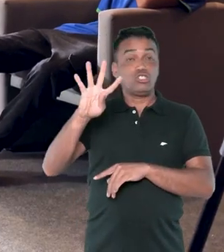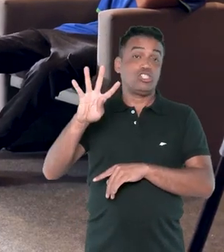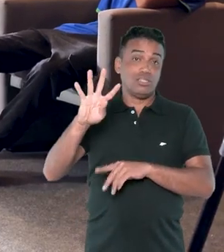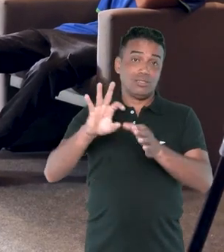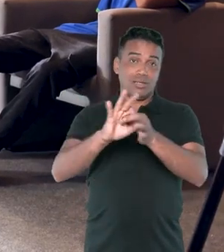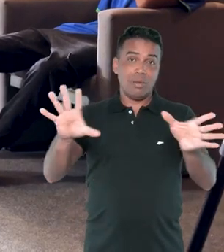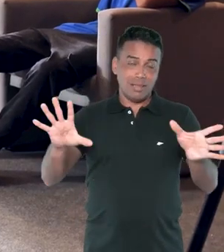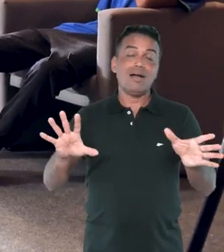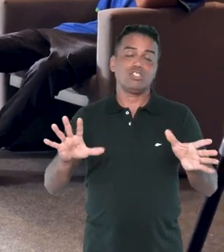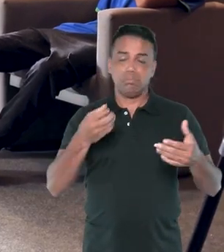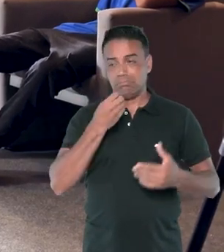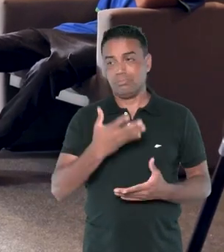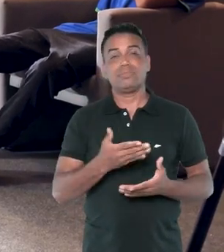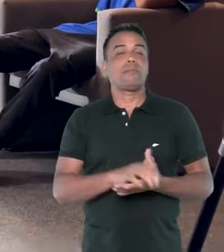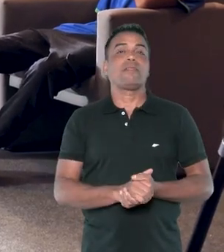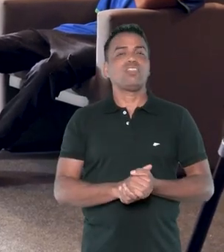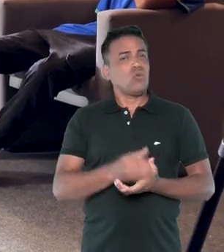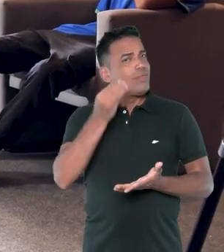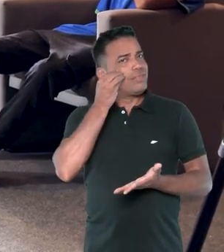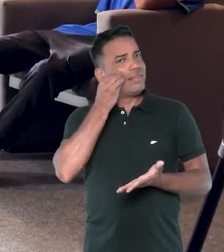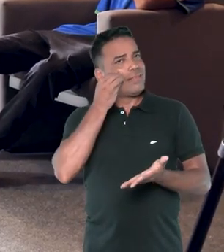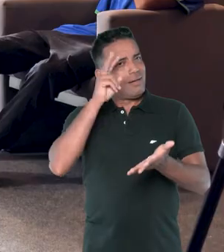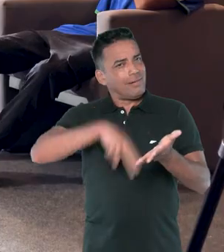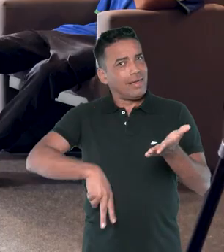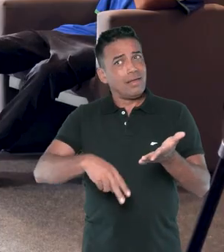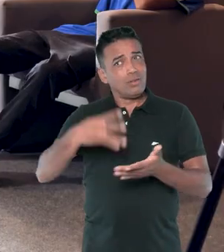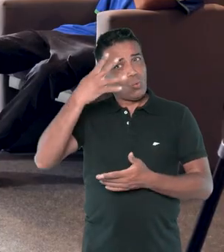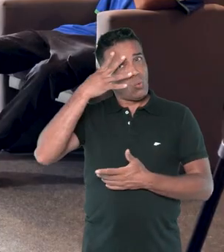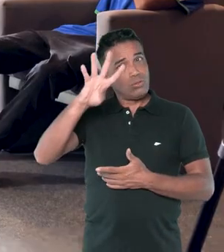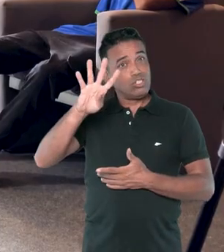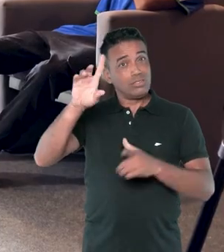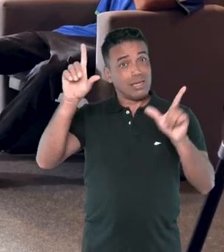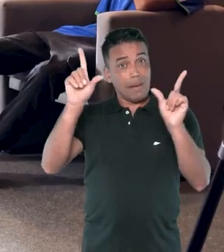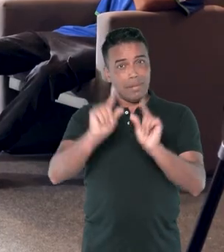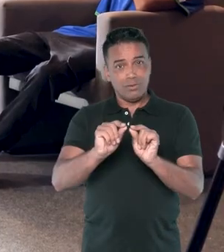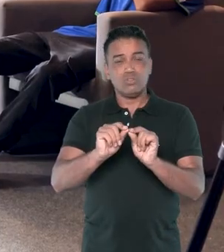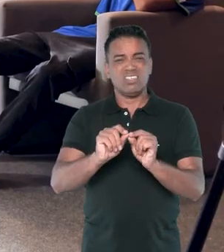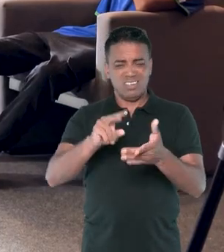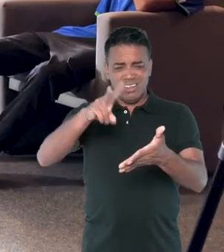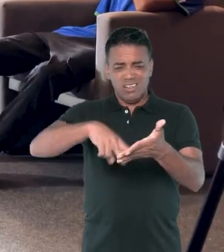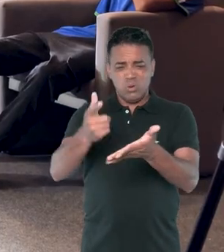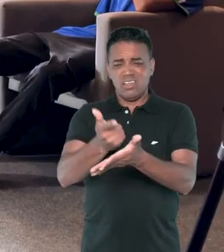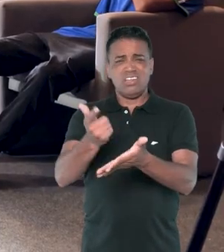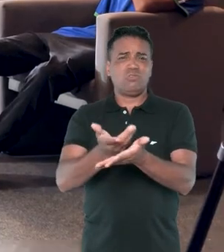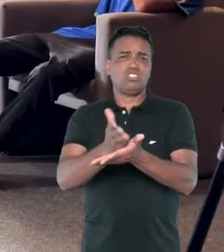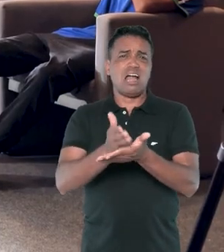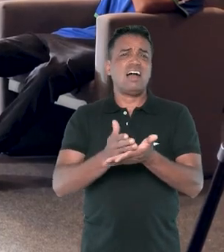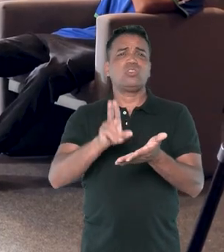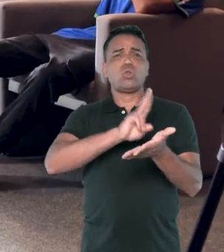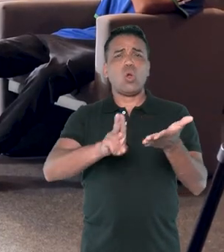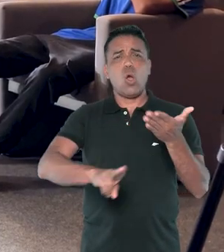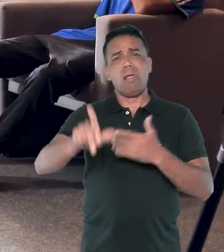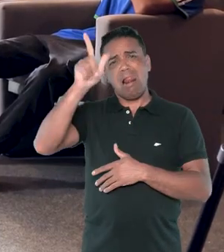liberdade. Aí ele disse, aí eu fui tentar ler para ficar 4 dias a menos aqui, mas aí eu li um livro chato, o nome tudo é alemão,